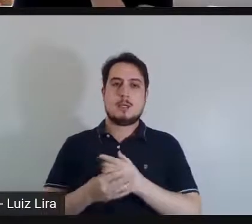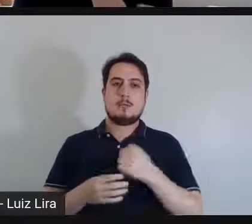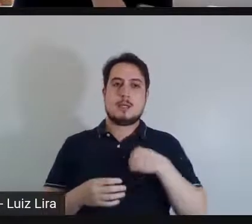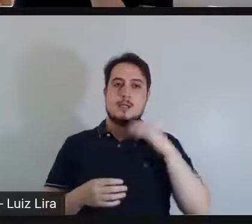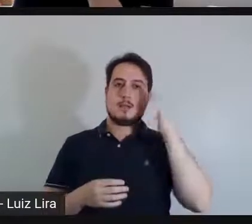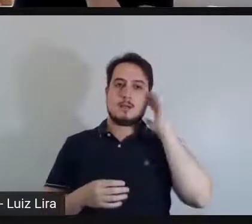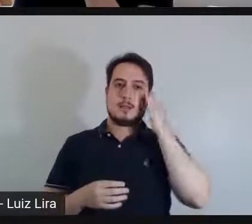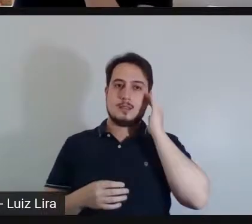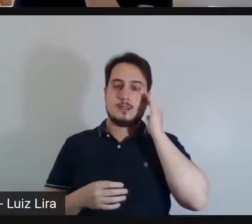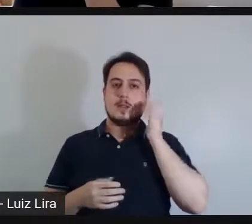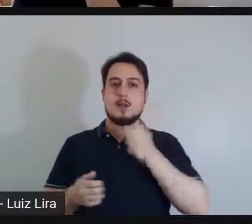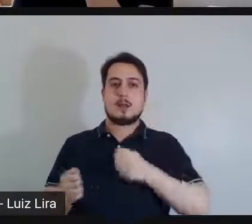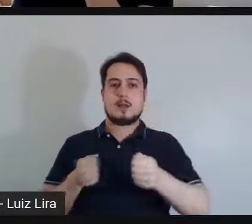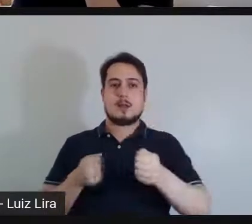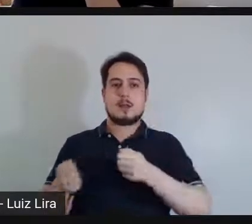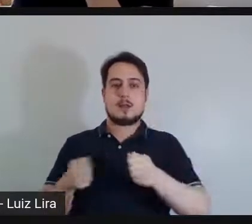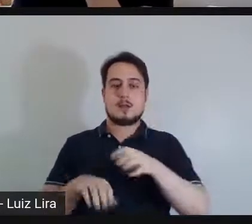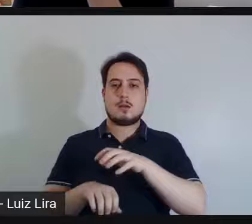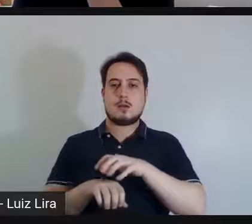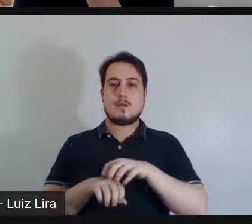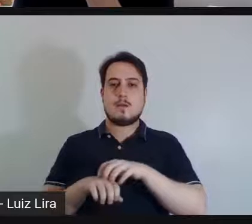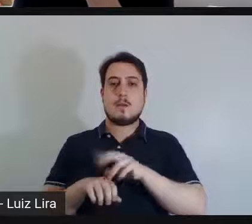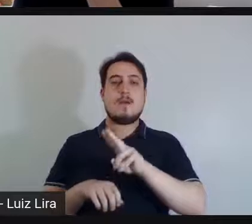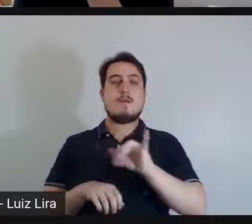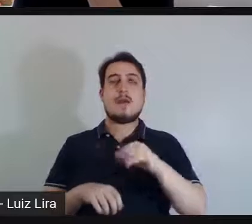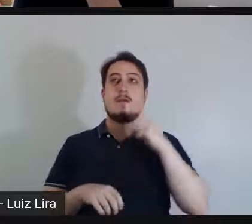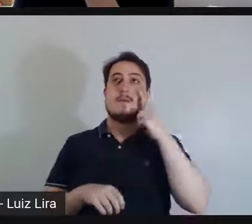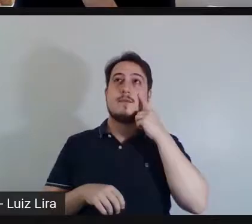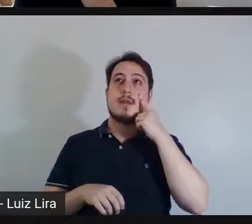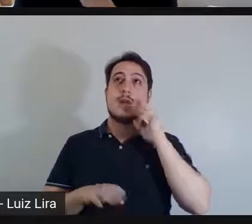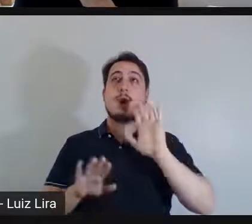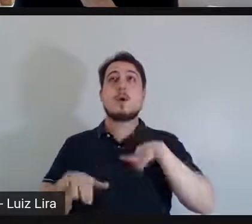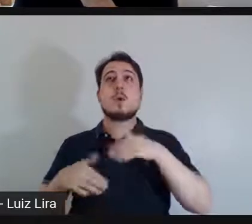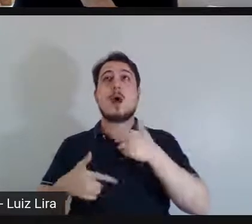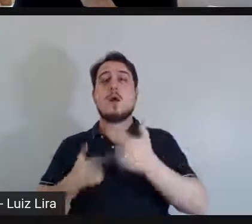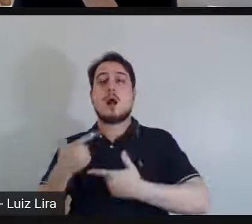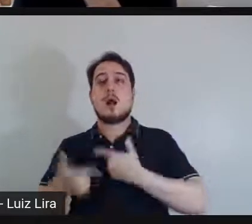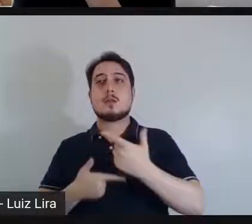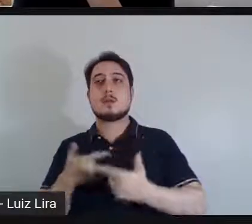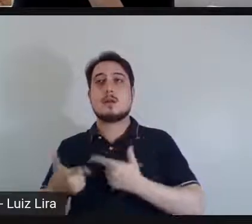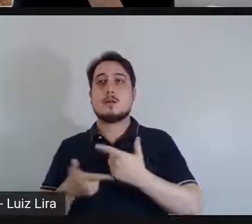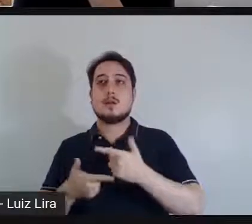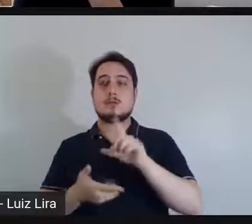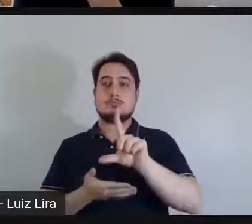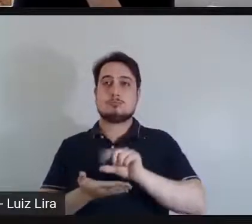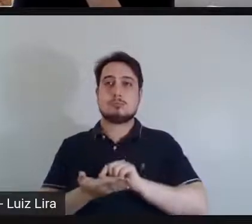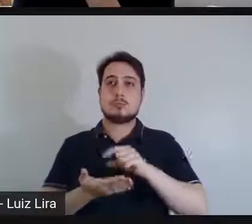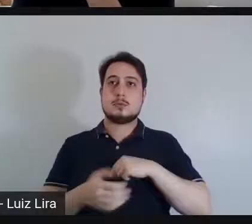de controle vão verificar quais foram as ações adotadas no âmbito de cada